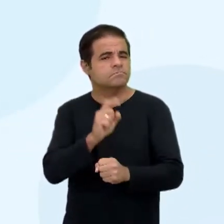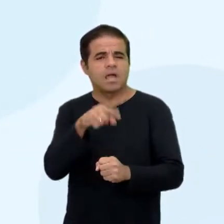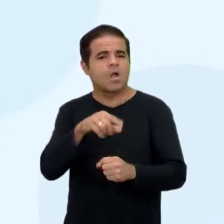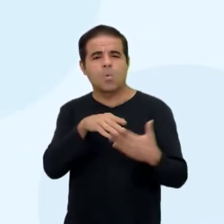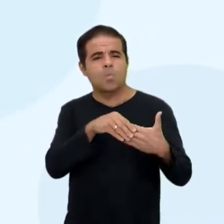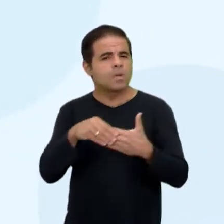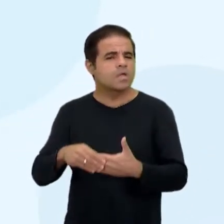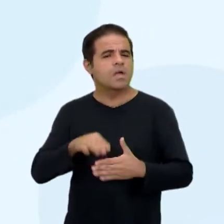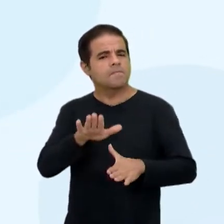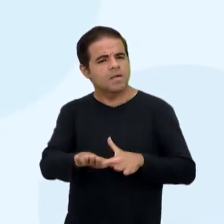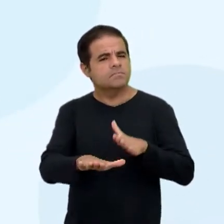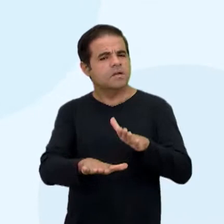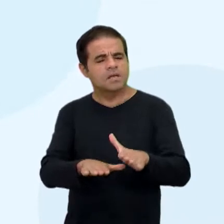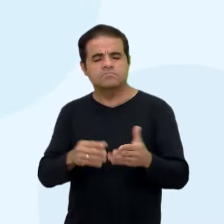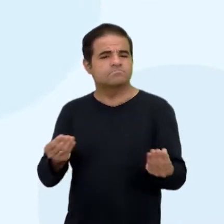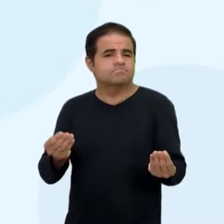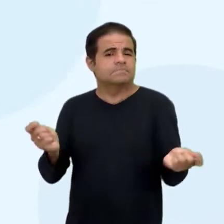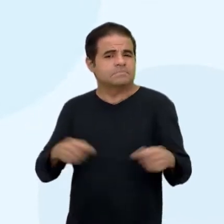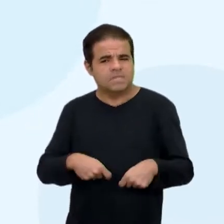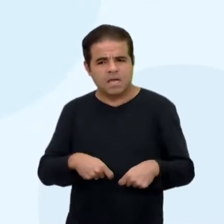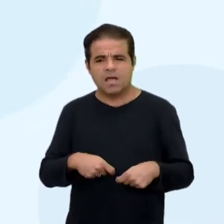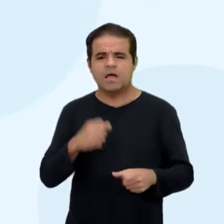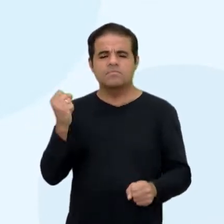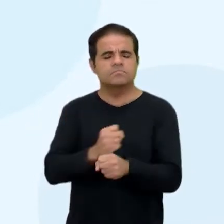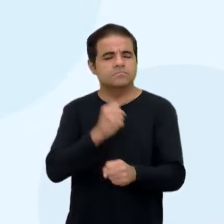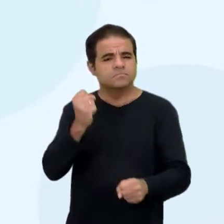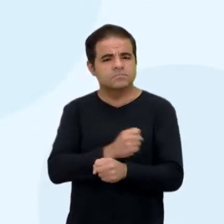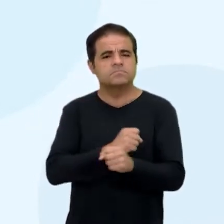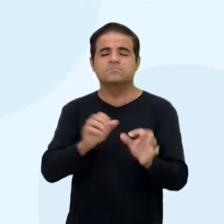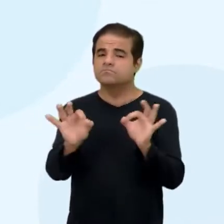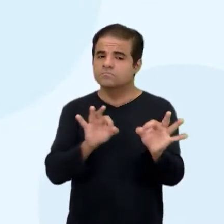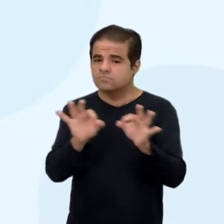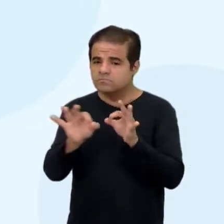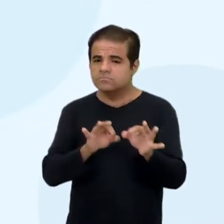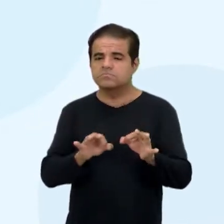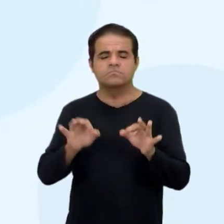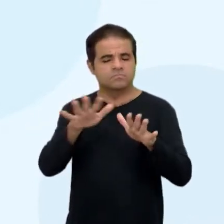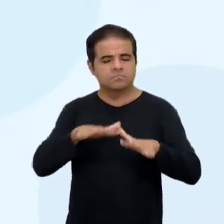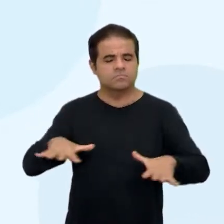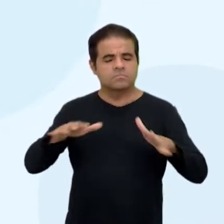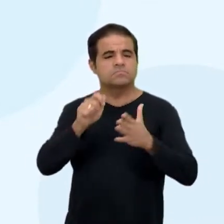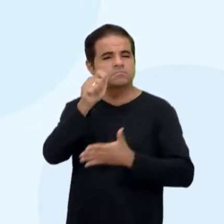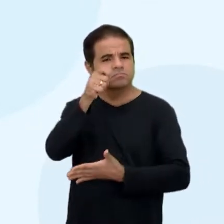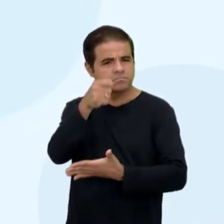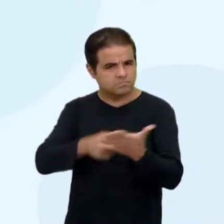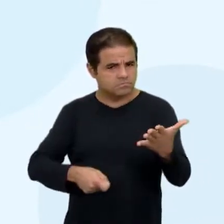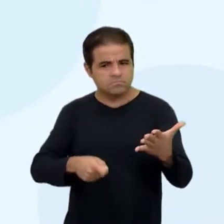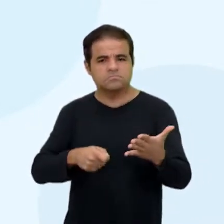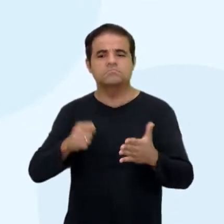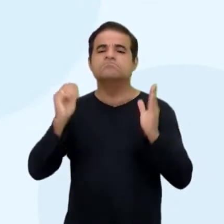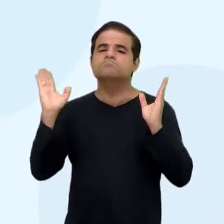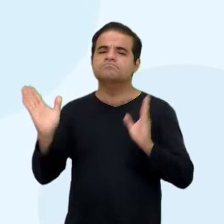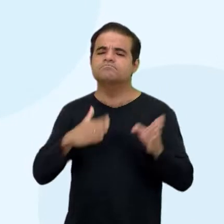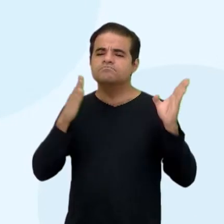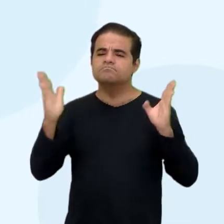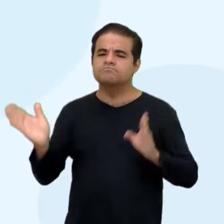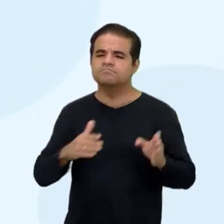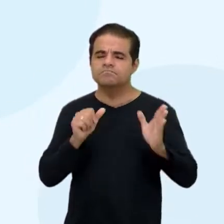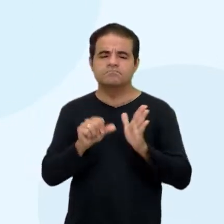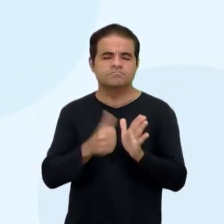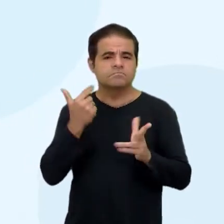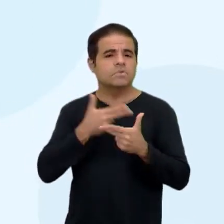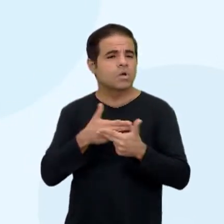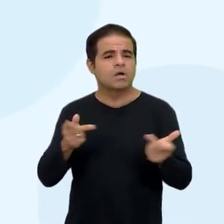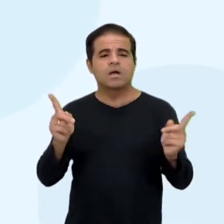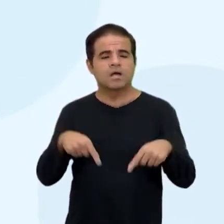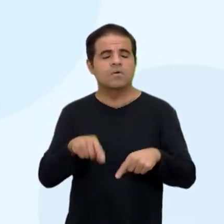guia, um passo a passo aí de como vocês podem construir esse projeto, tanto na parte escrita como na produção, né? Então, a primeira coisa que a gente